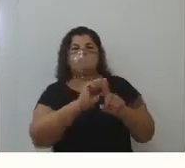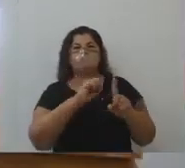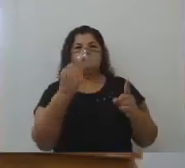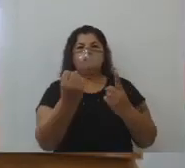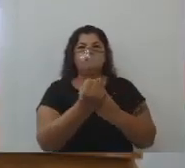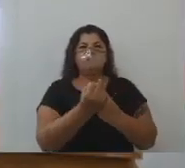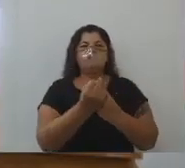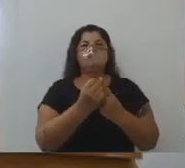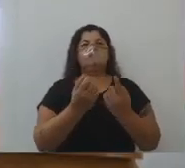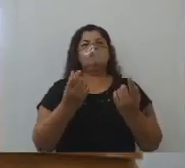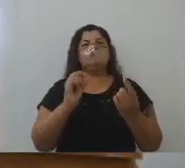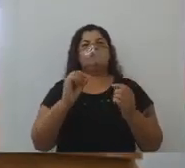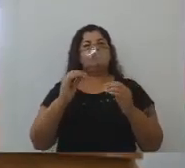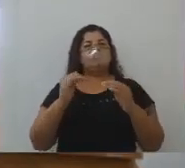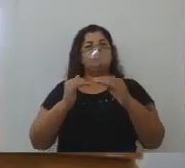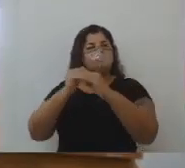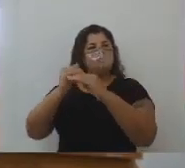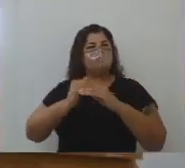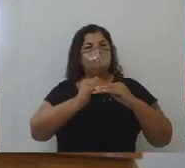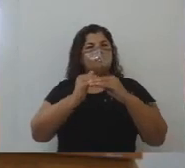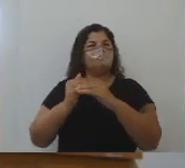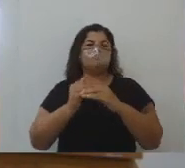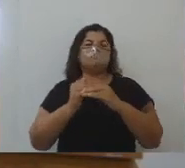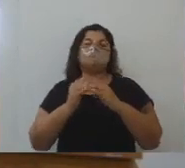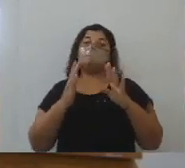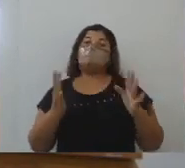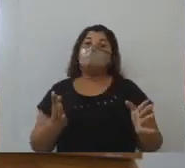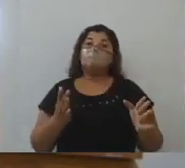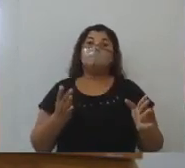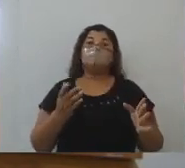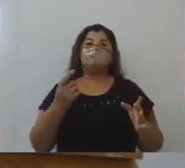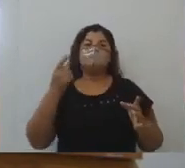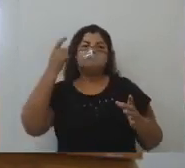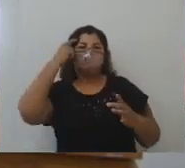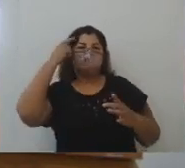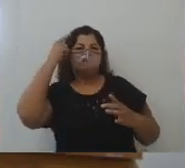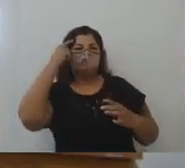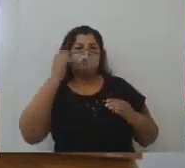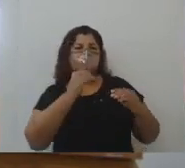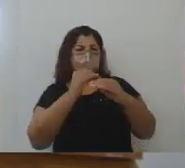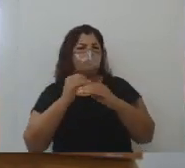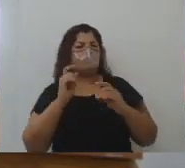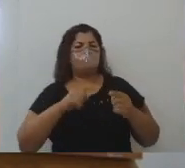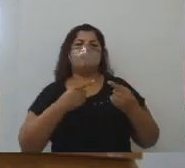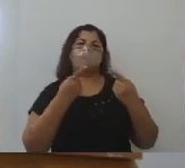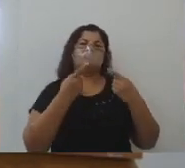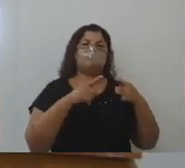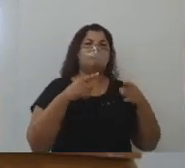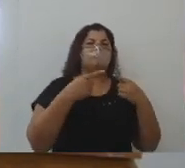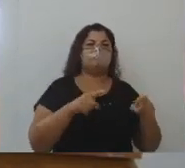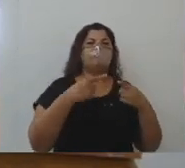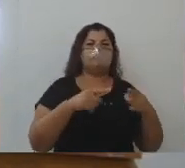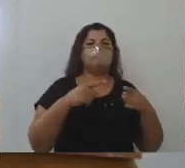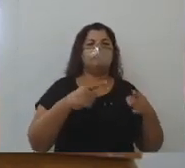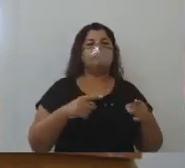comum. Justamente ao contrário. É o senso comum que a gente critica. O pensamento crítico é exatamente